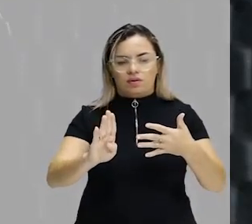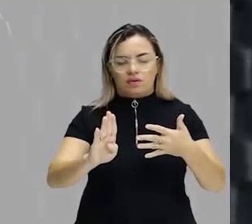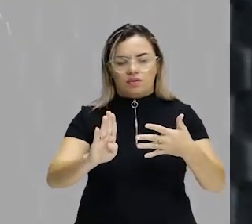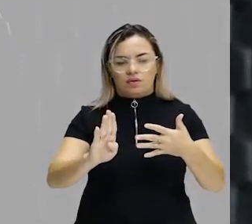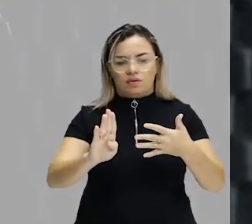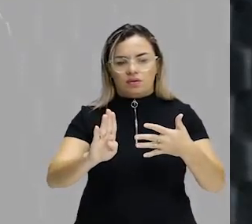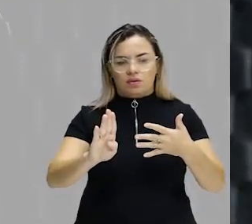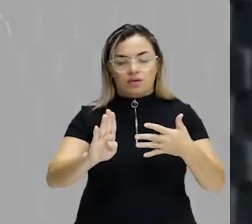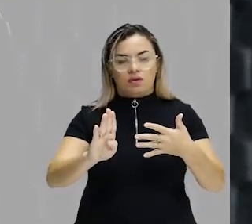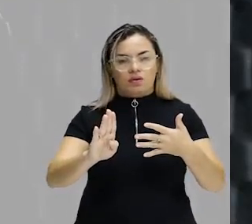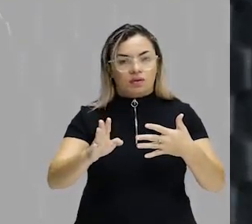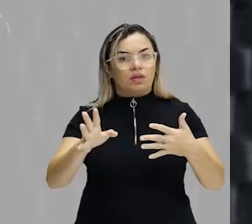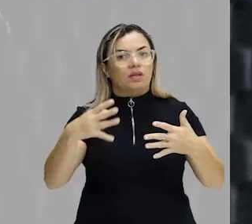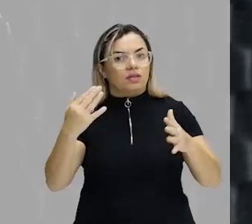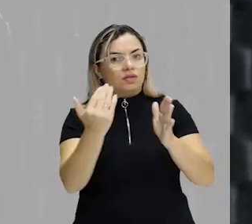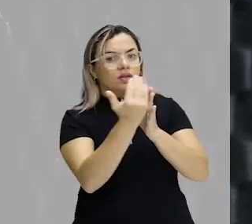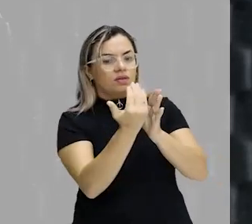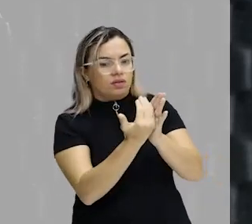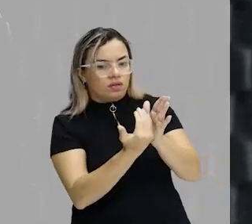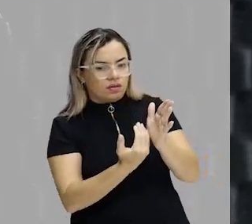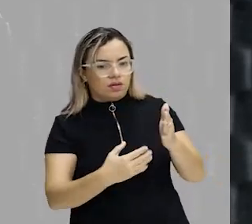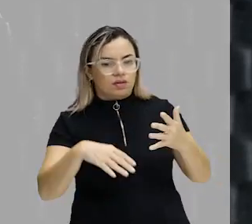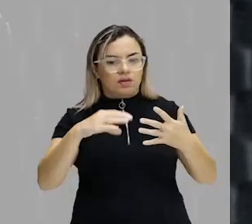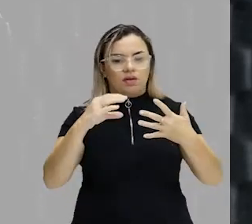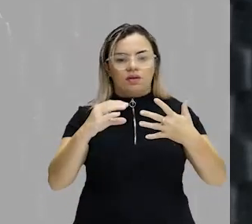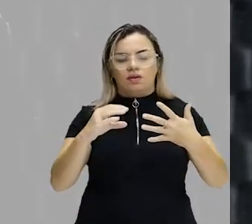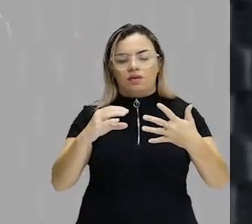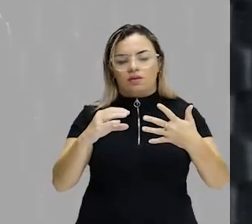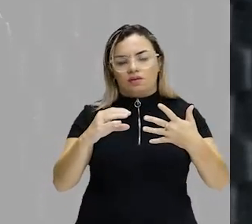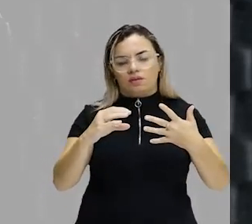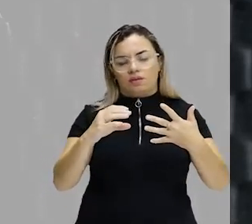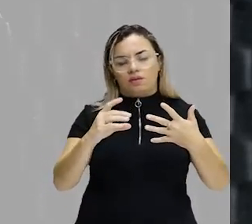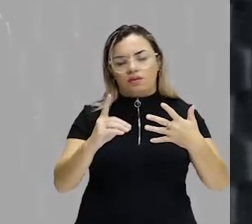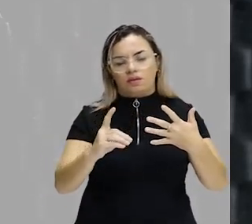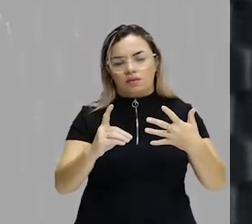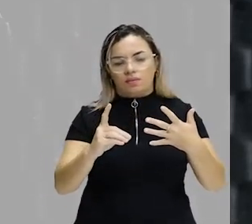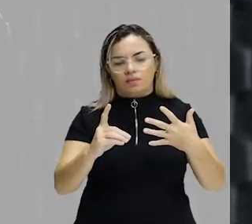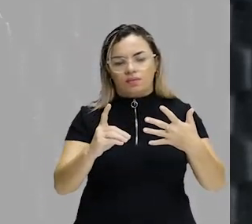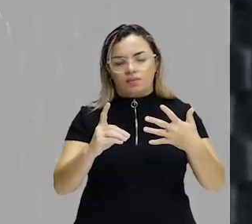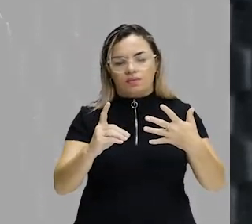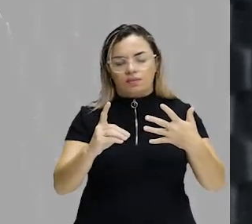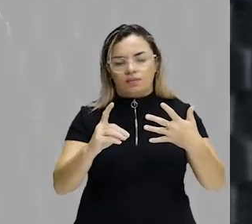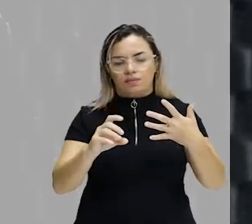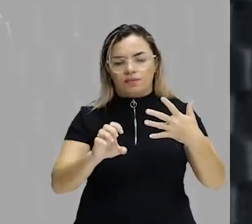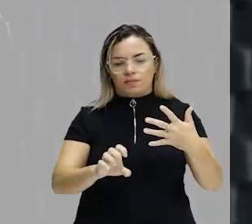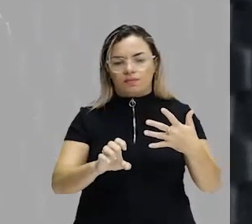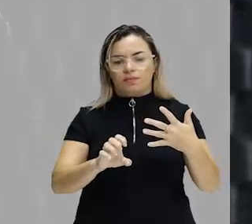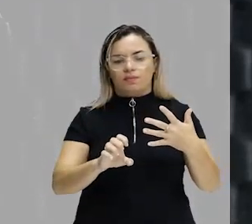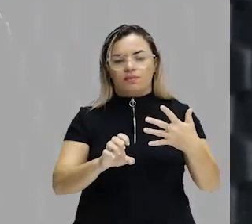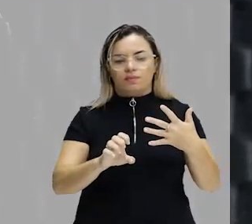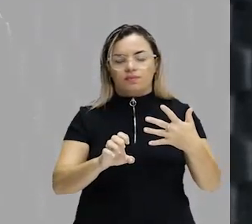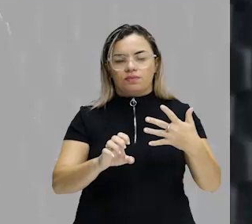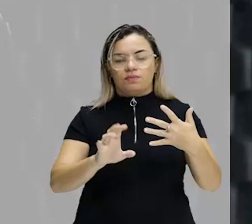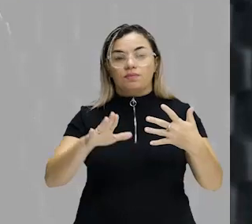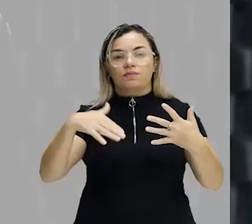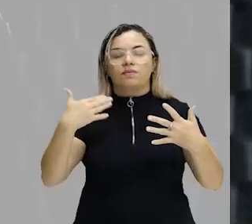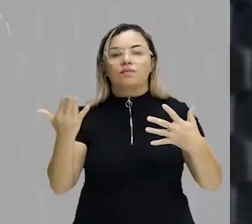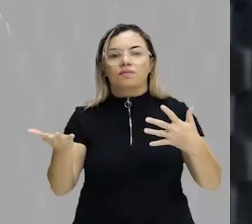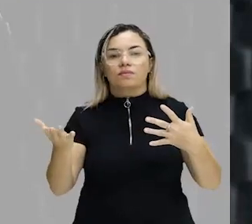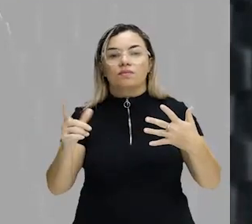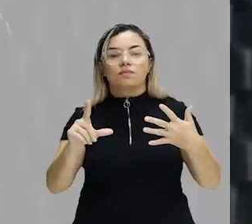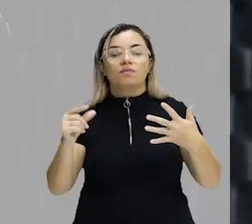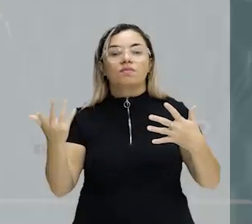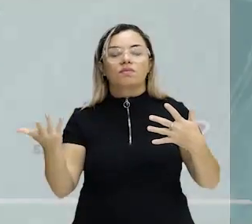nas classificações aí, subordinada concessiva, coordenada explicativa, subordinada substantiva subjetiva.